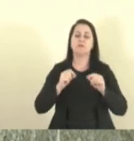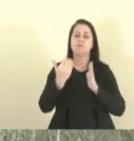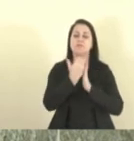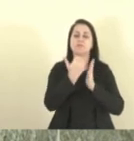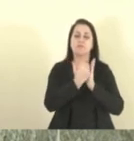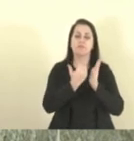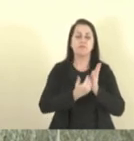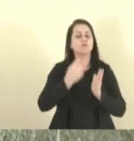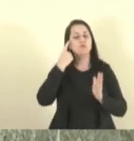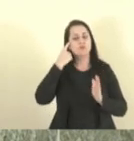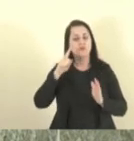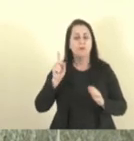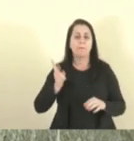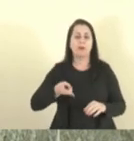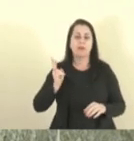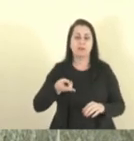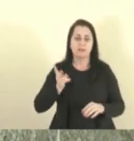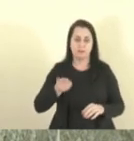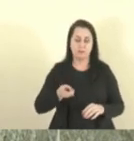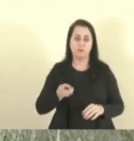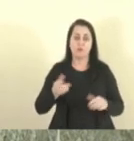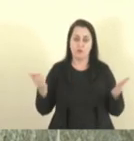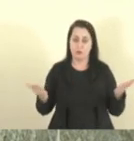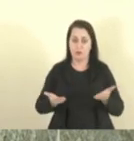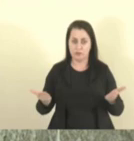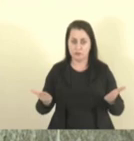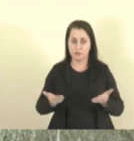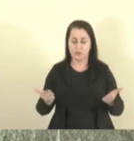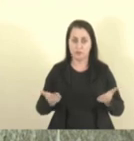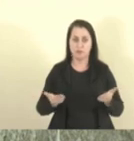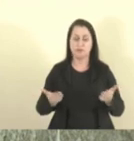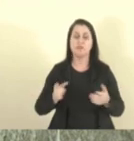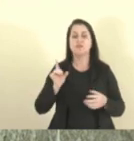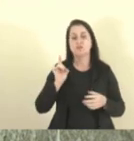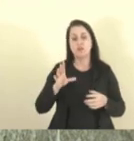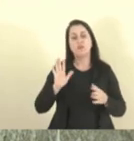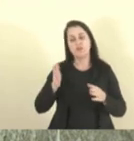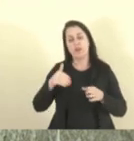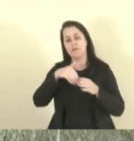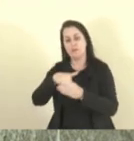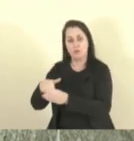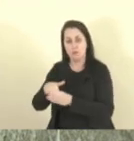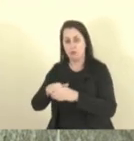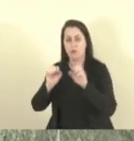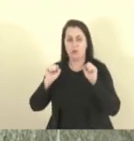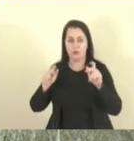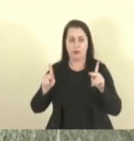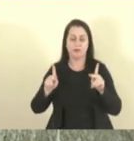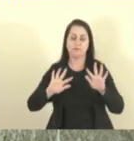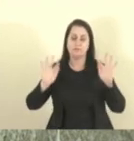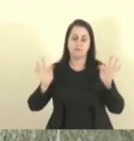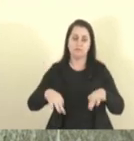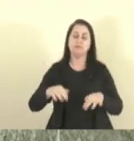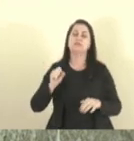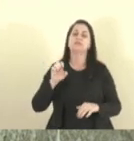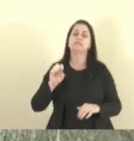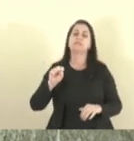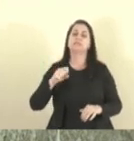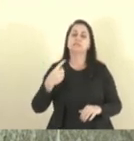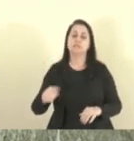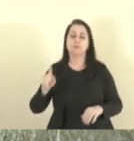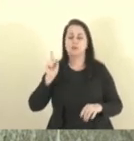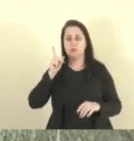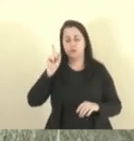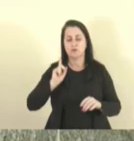ordem do dia, a mesma pauta da presente sessão, exceto as matérias votadas hoje, está encerrada a sessão, e que